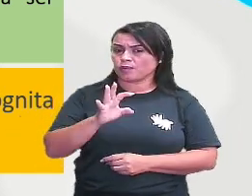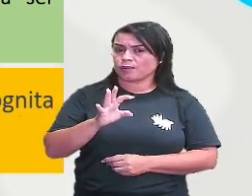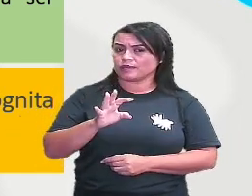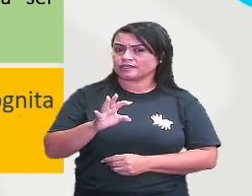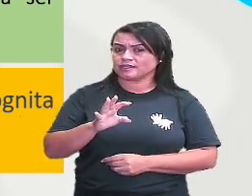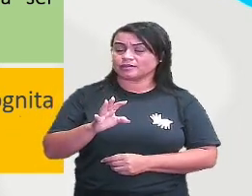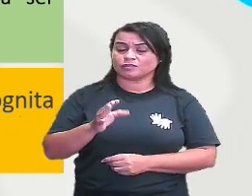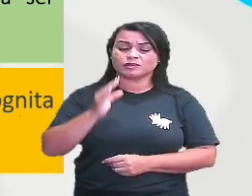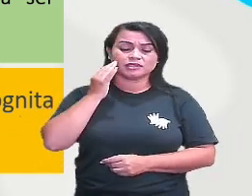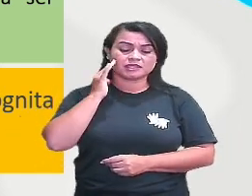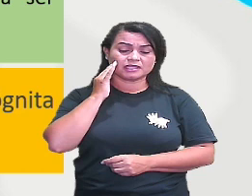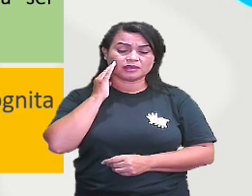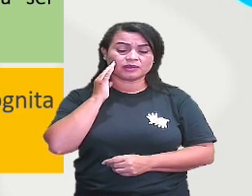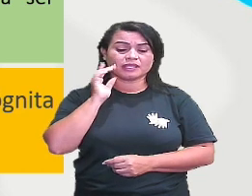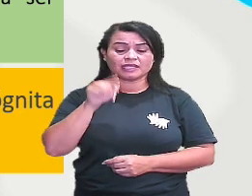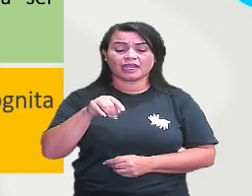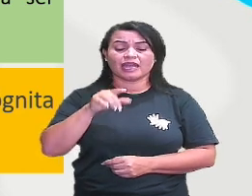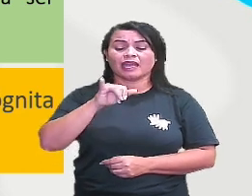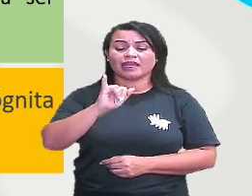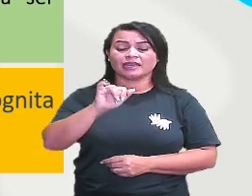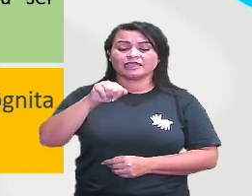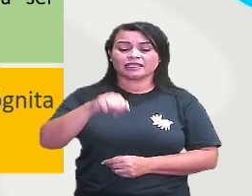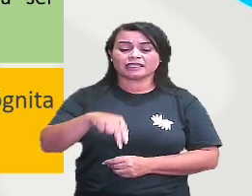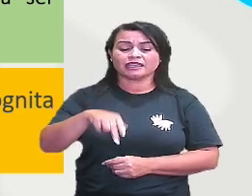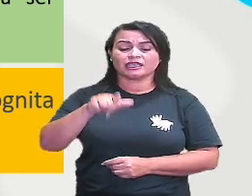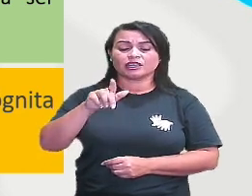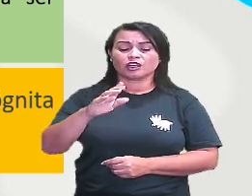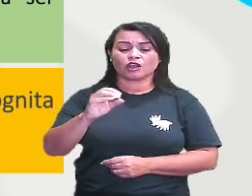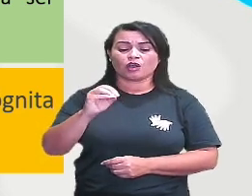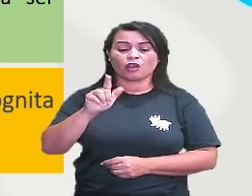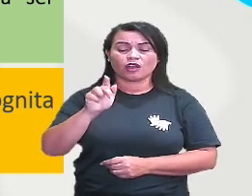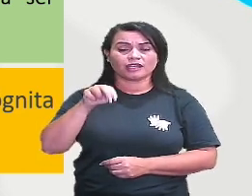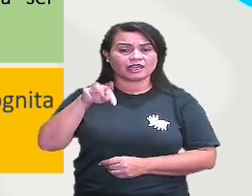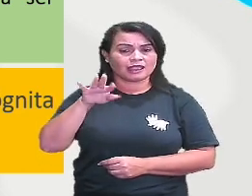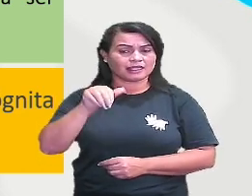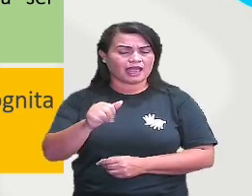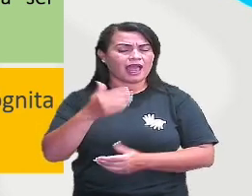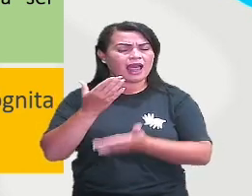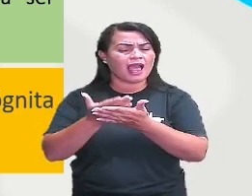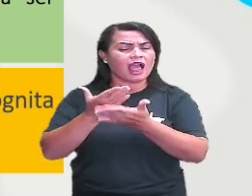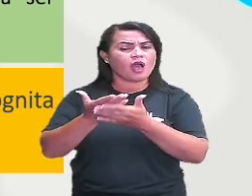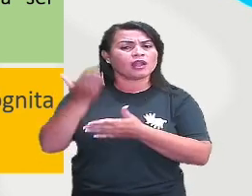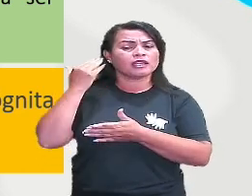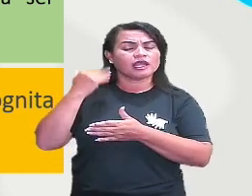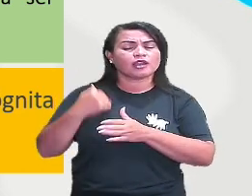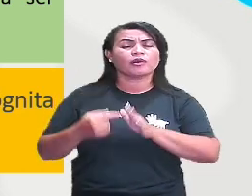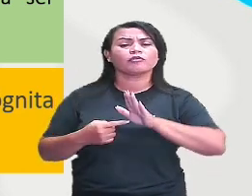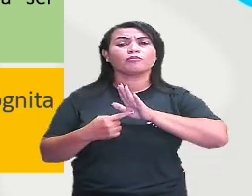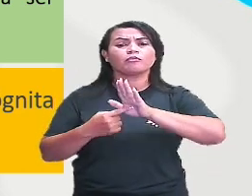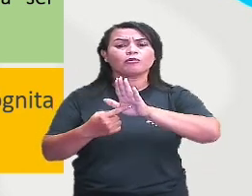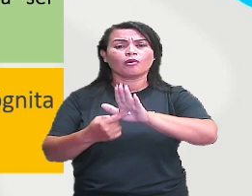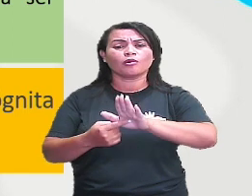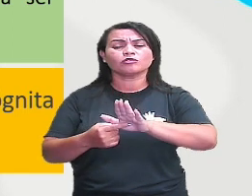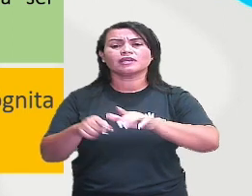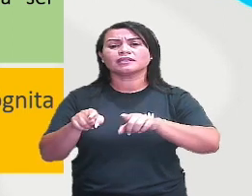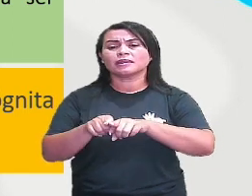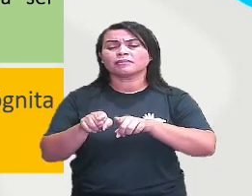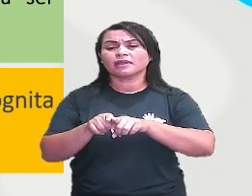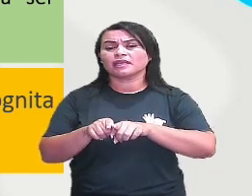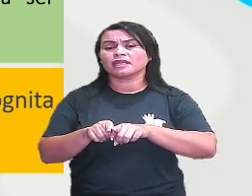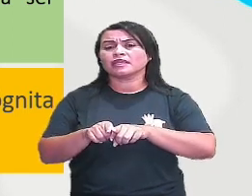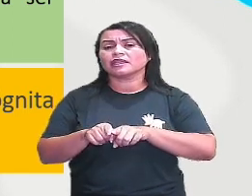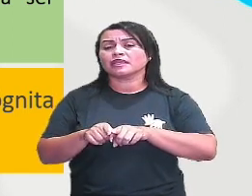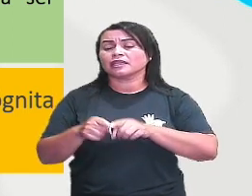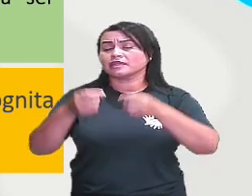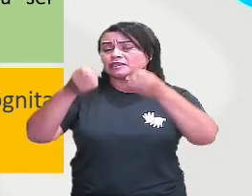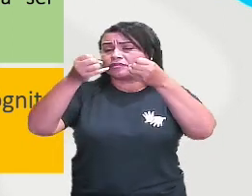a incógnita. Aí a gente recai para a aula anterior, em que eu trouxe aí a expressão algébrica e a gente trouxe essa representação